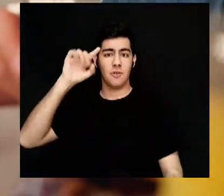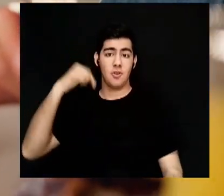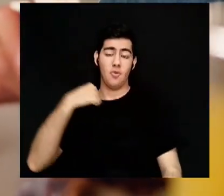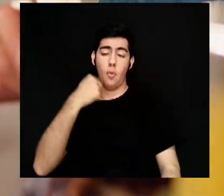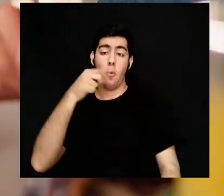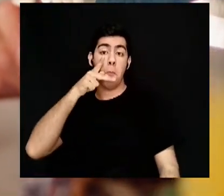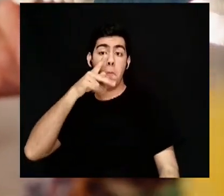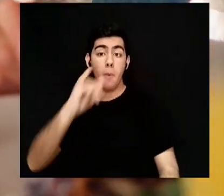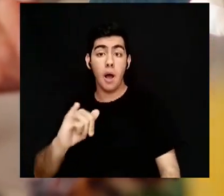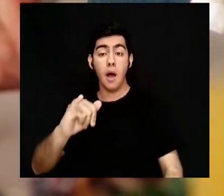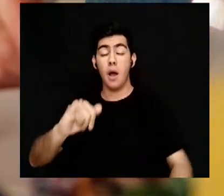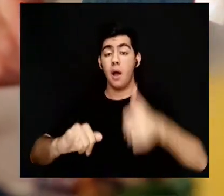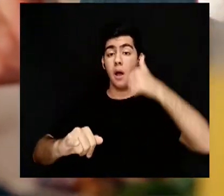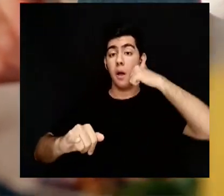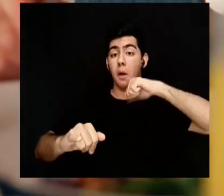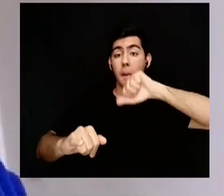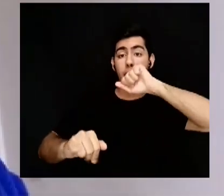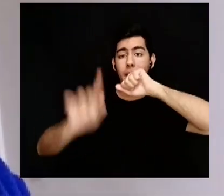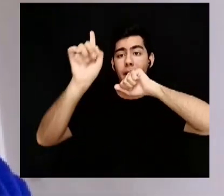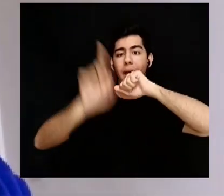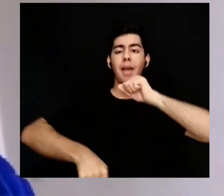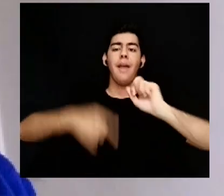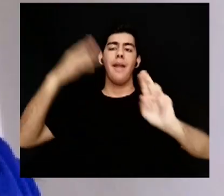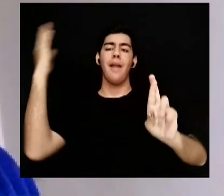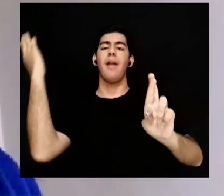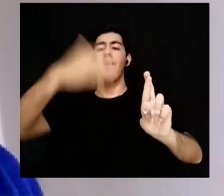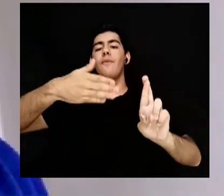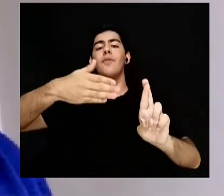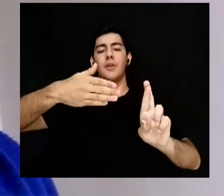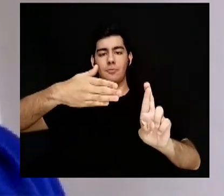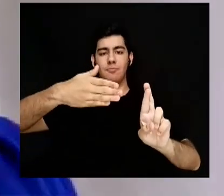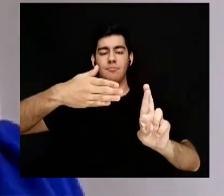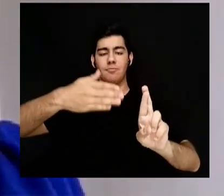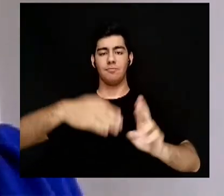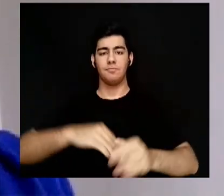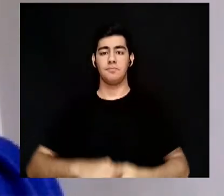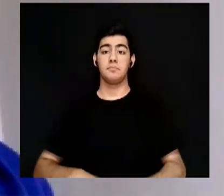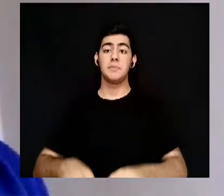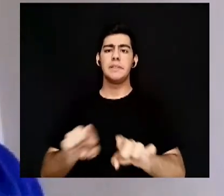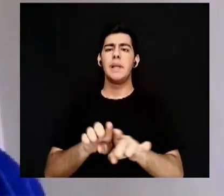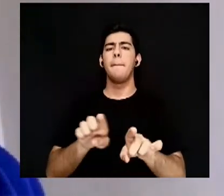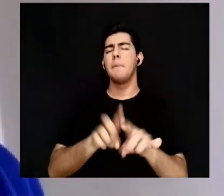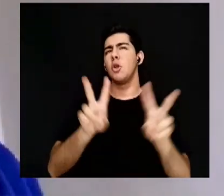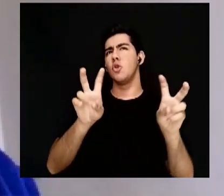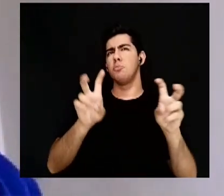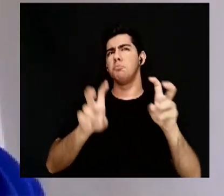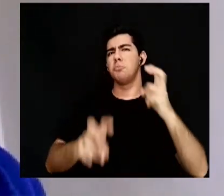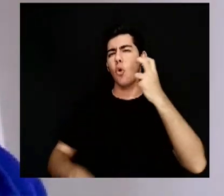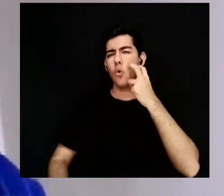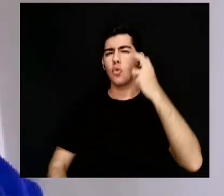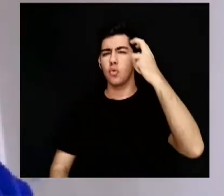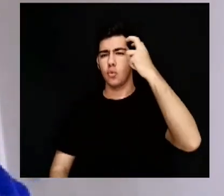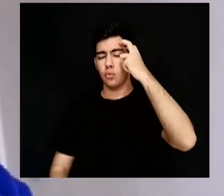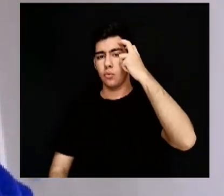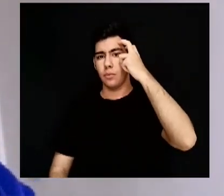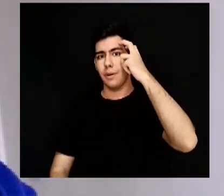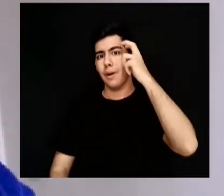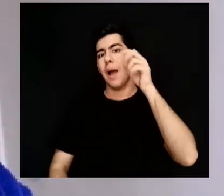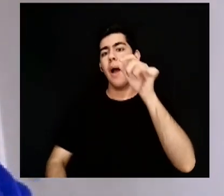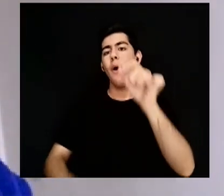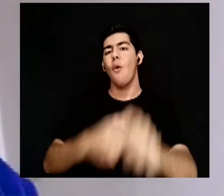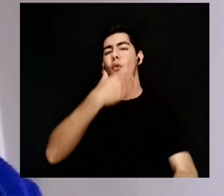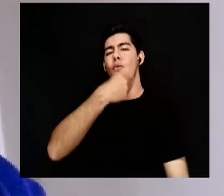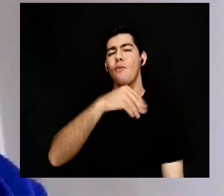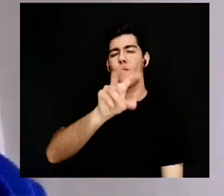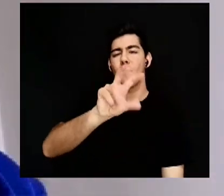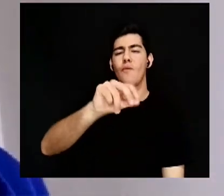família tem que ser exemplo, e assim, e culturalmente, né? Assim, até os avós, eles gostam muito de